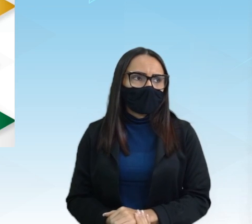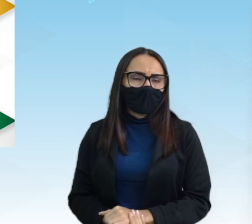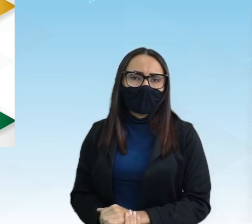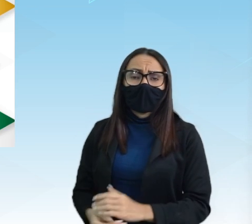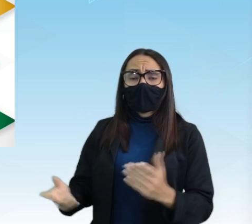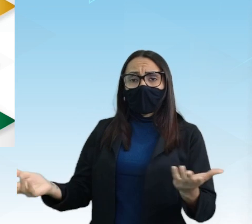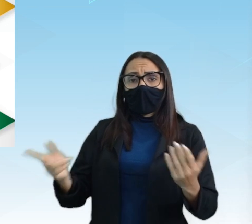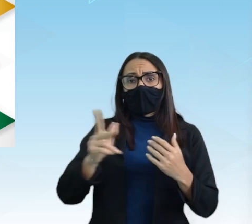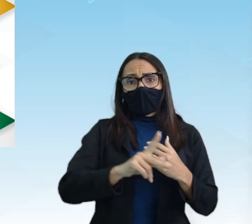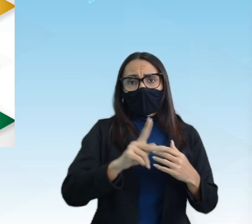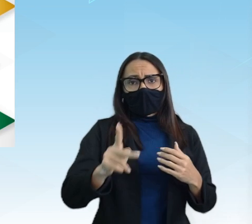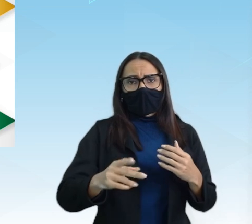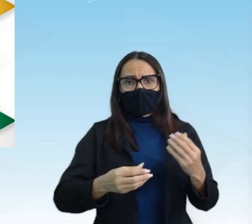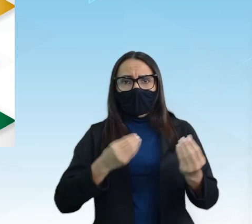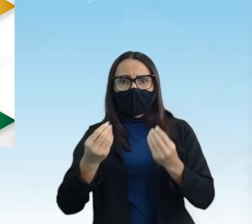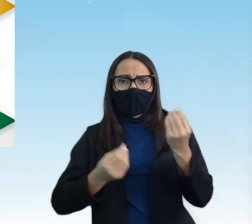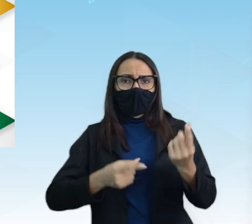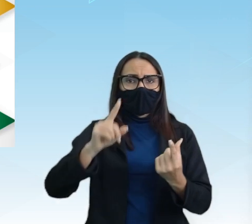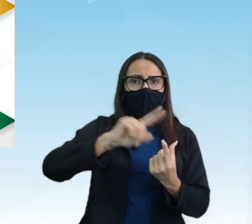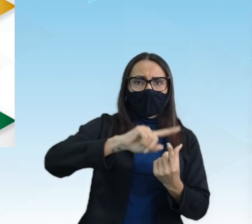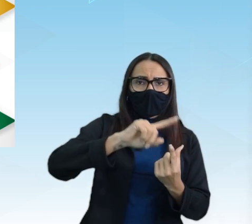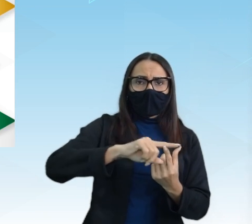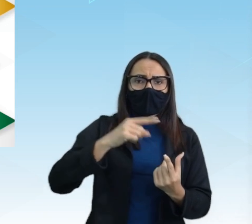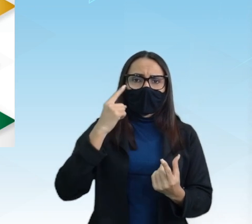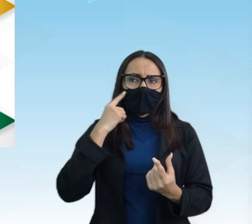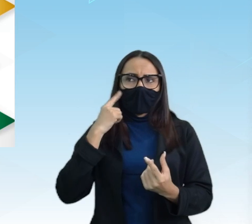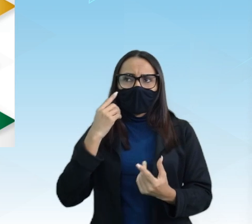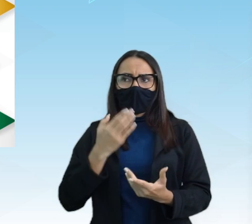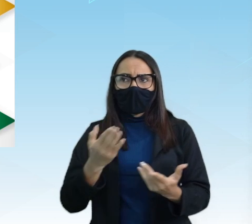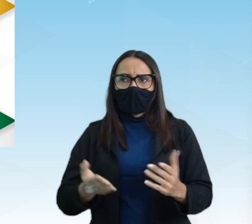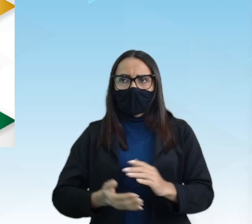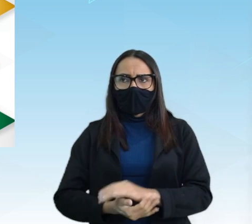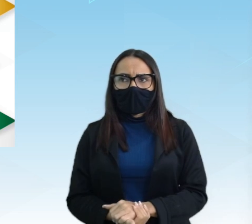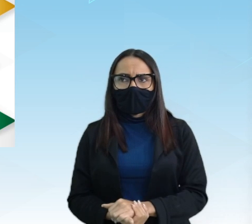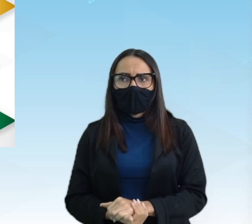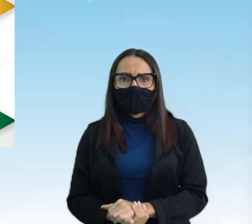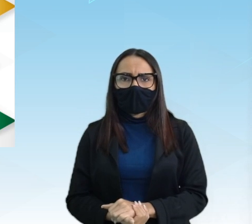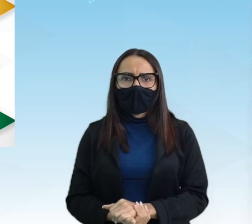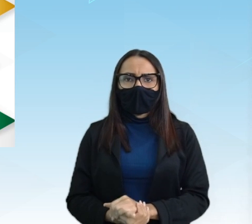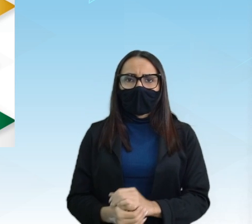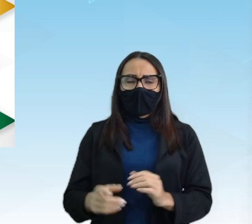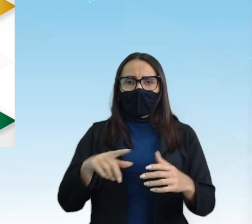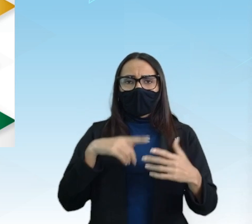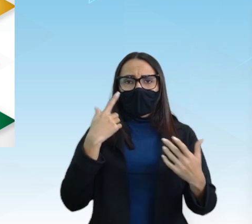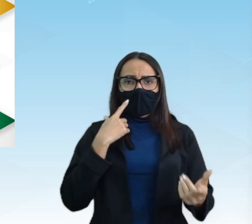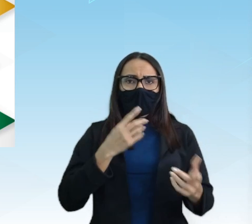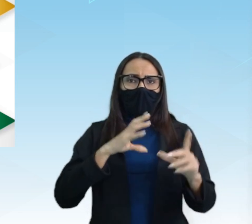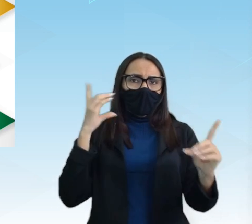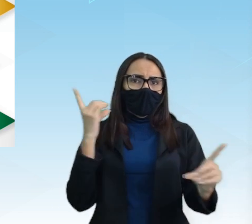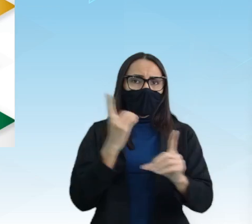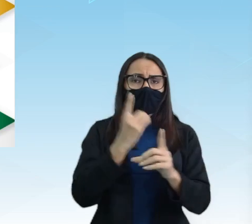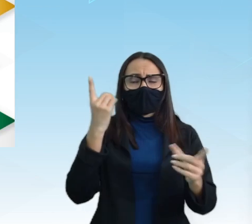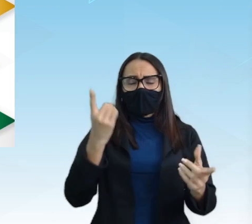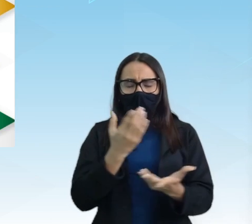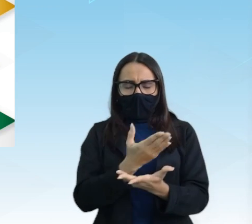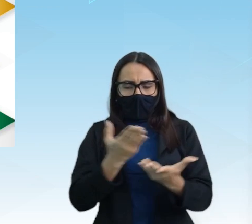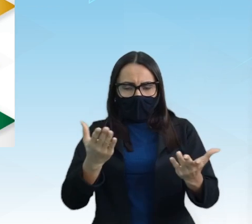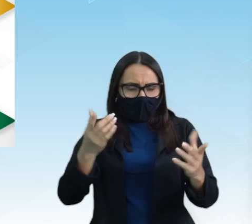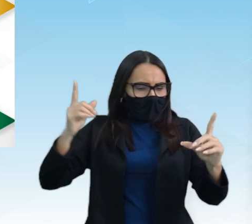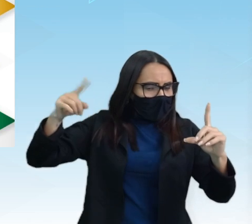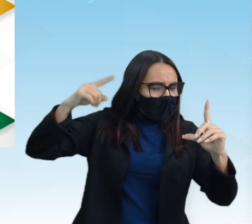Então, professora, como é que é os tipos dessa produção aí? Bom, as produções citadas, a gente tem como finalidade de quê, meus cotoquinhos de